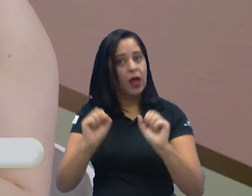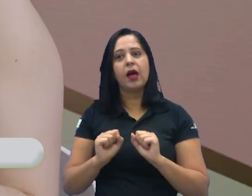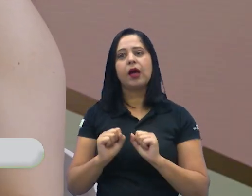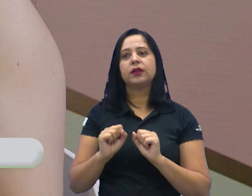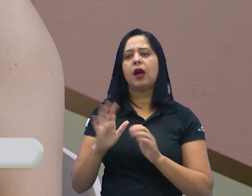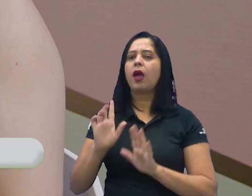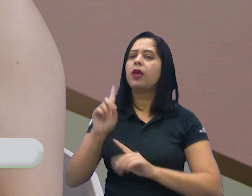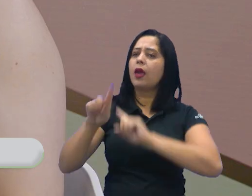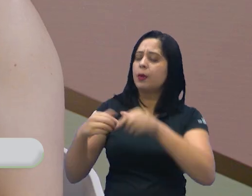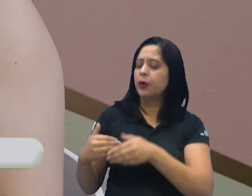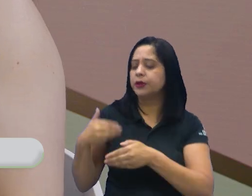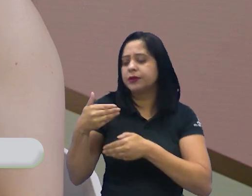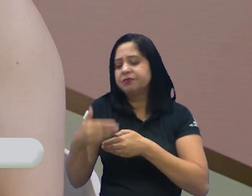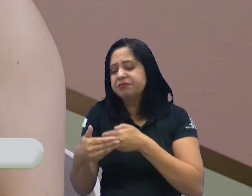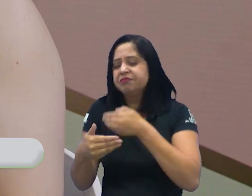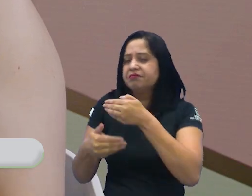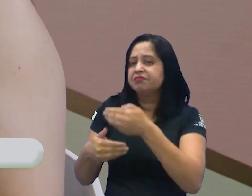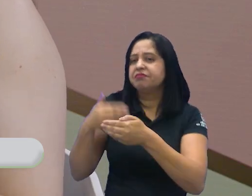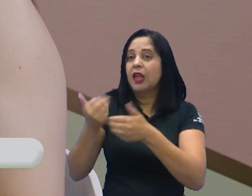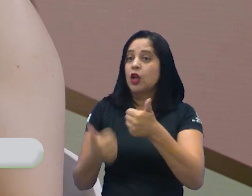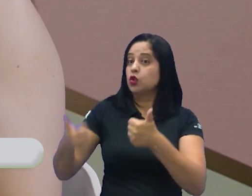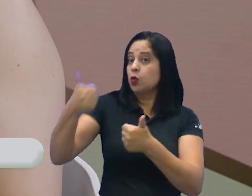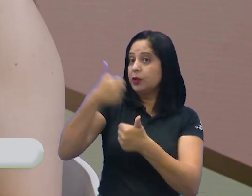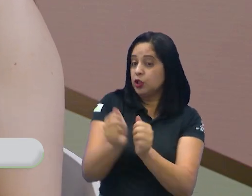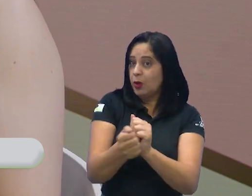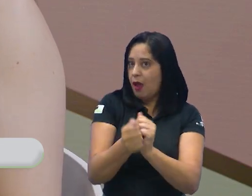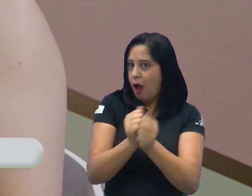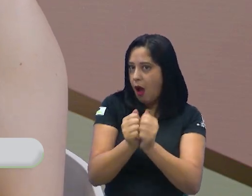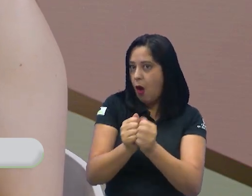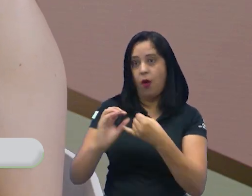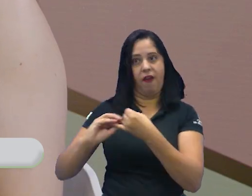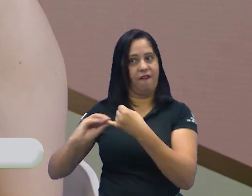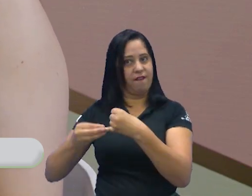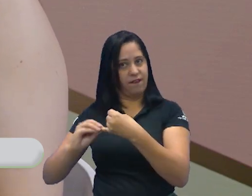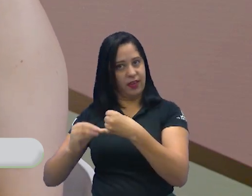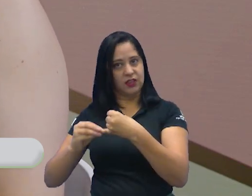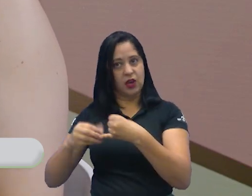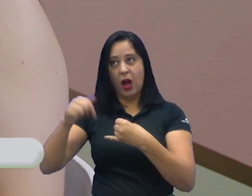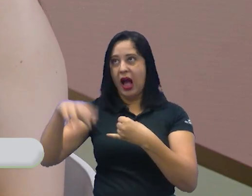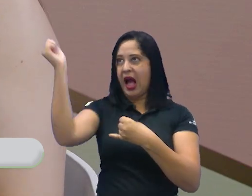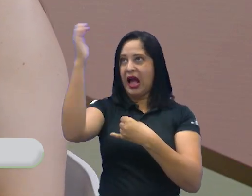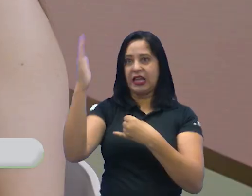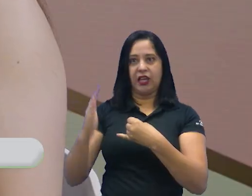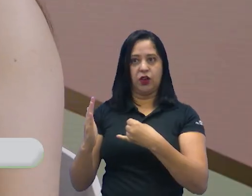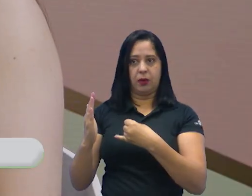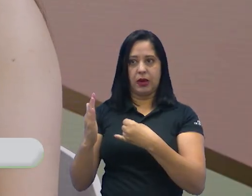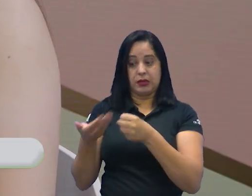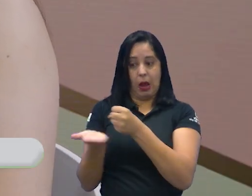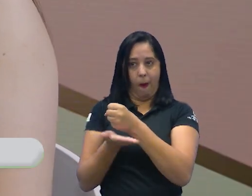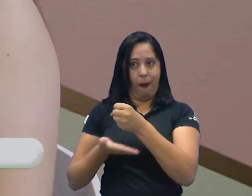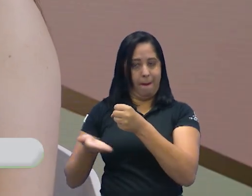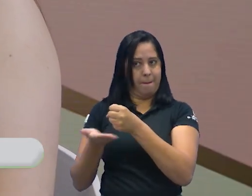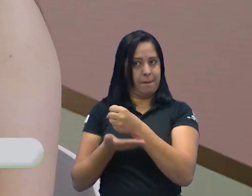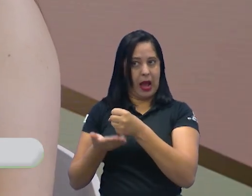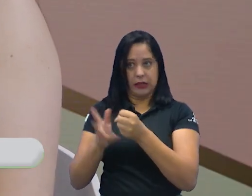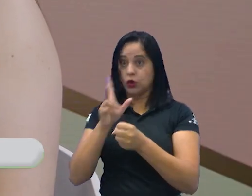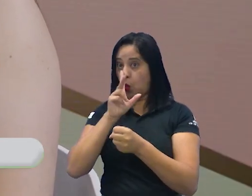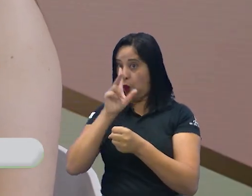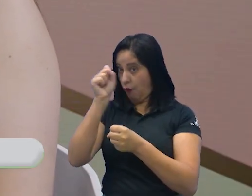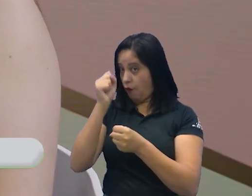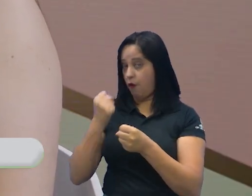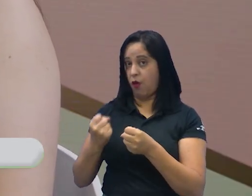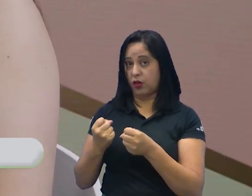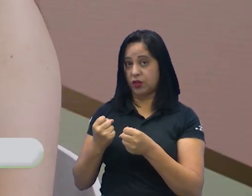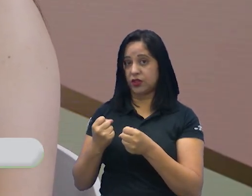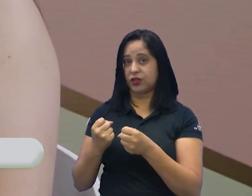prato, substituindo por mais arroz com feijão, que é um alimento que a gente, no Brasil, é a base da nossa alimentação. Então, a gente realmente não tem